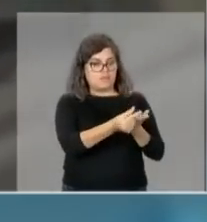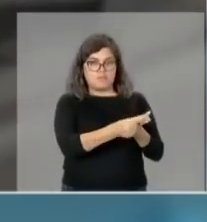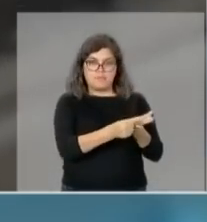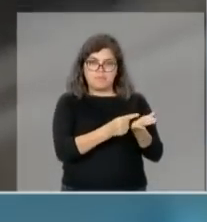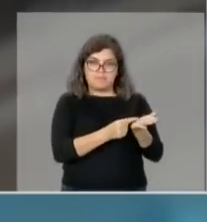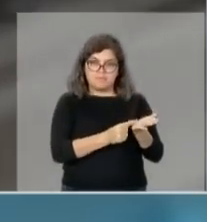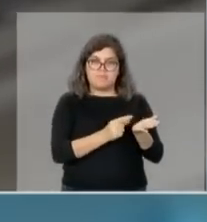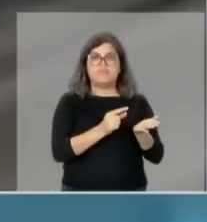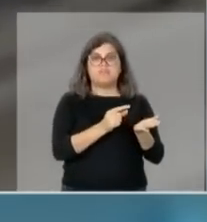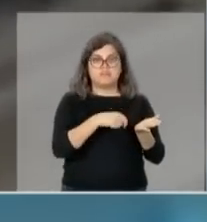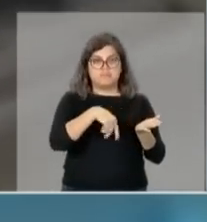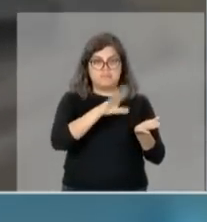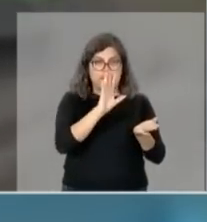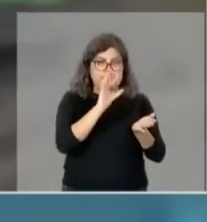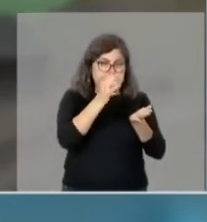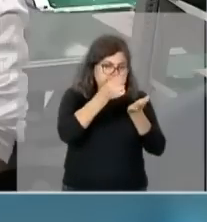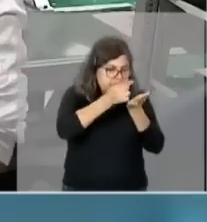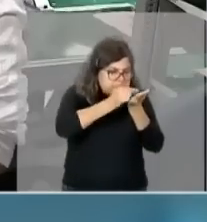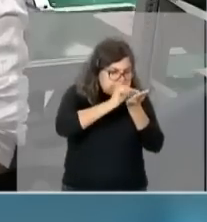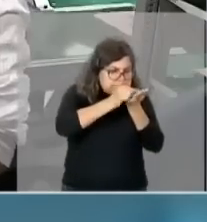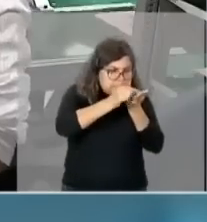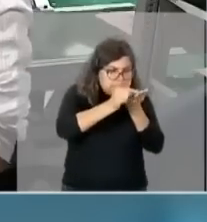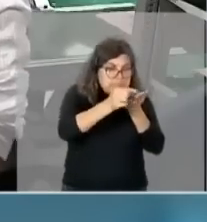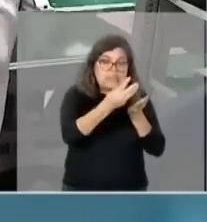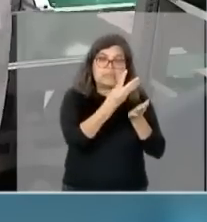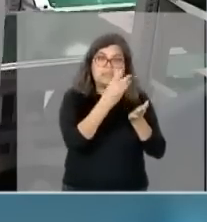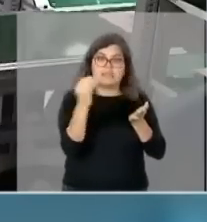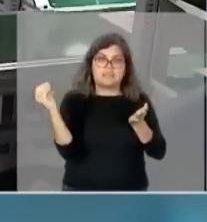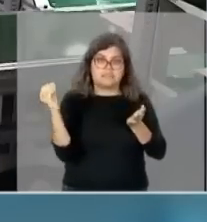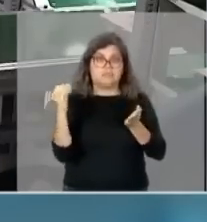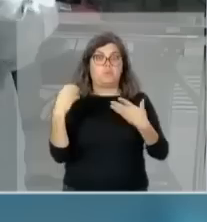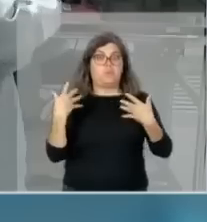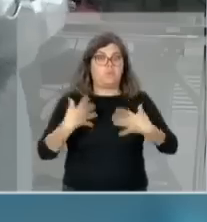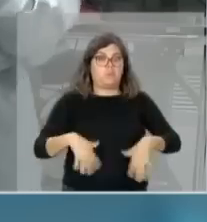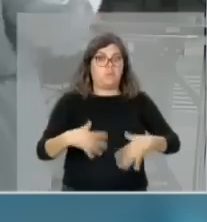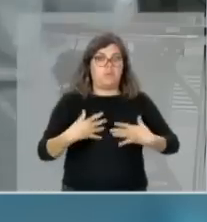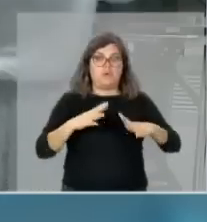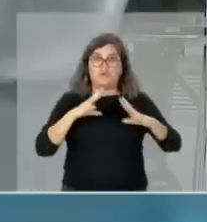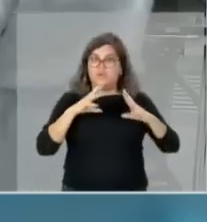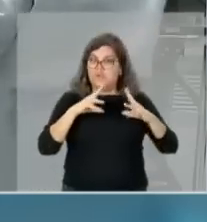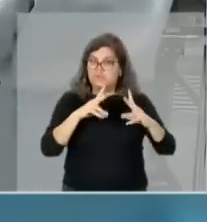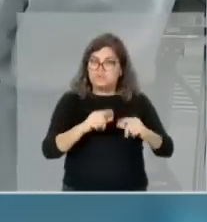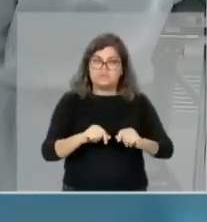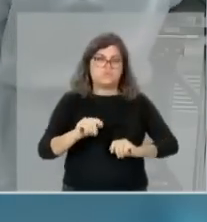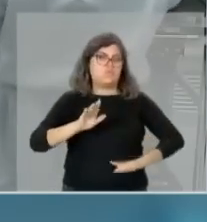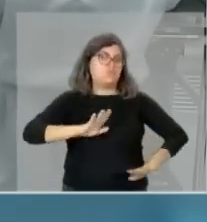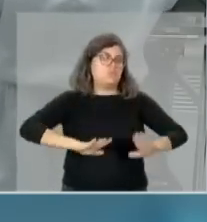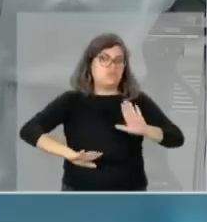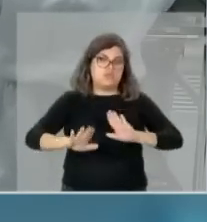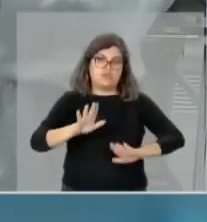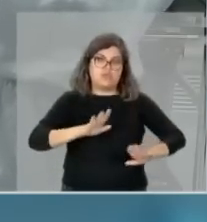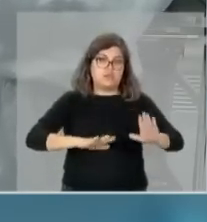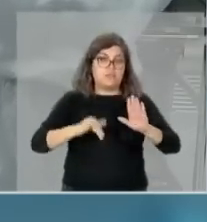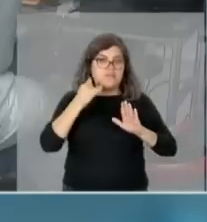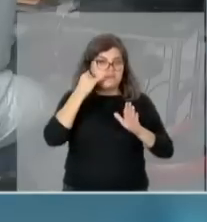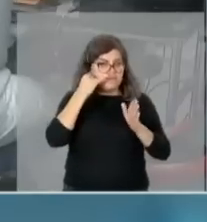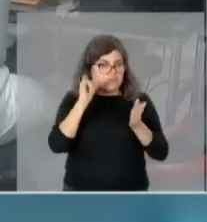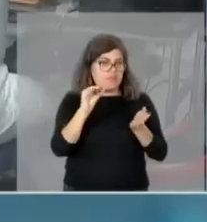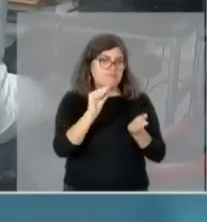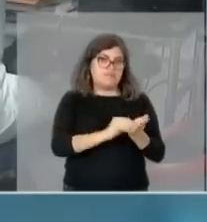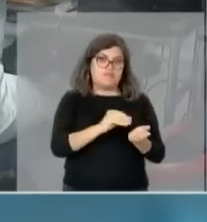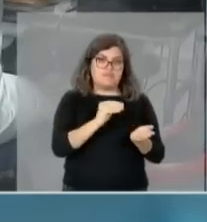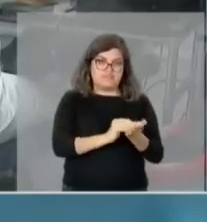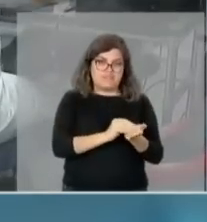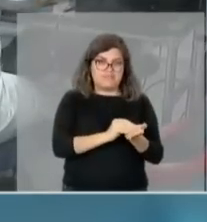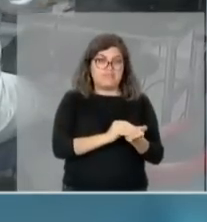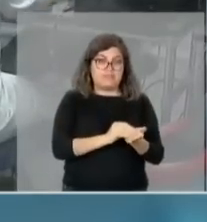nacionais e os convidados os observadores internacionais eles podem fazer análises pontuais a respeito do processo eleitoral por